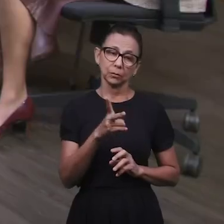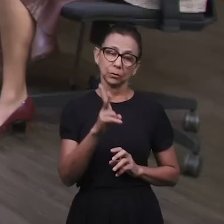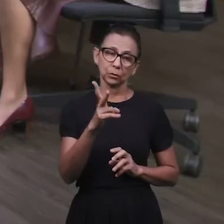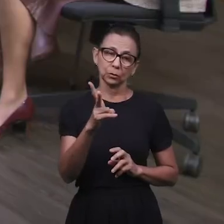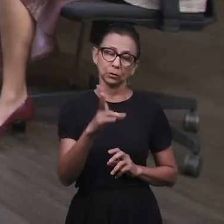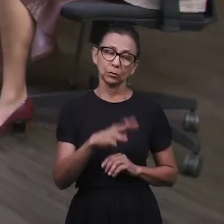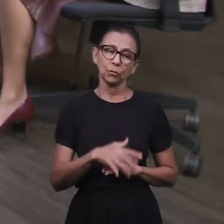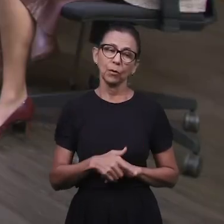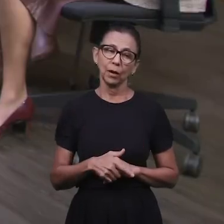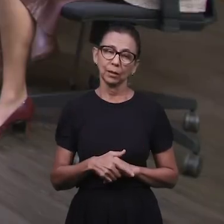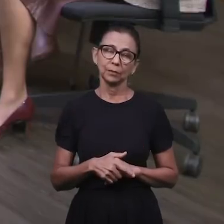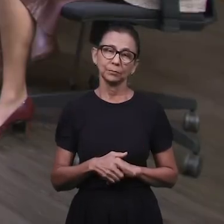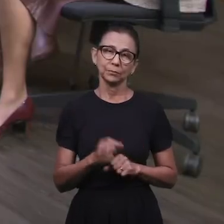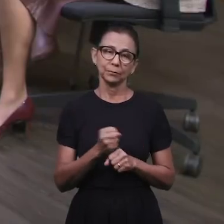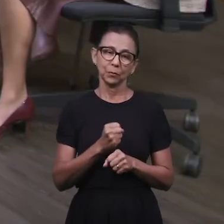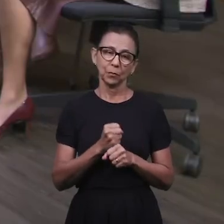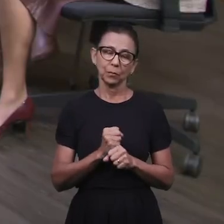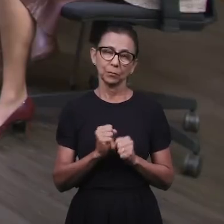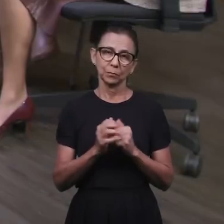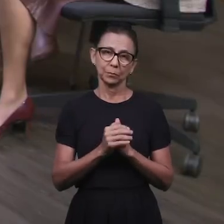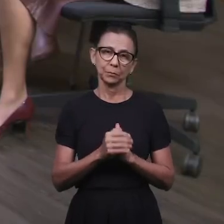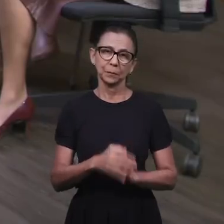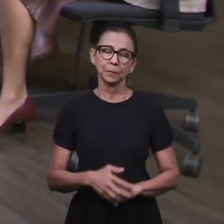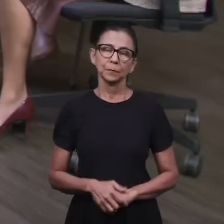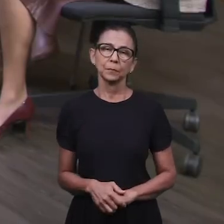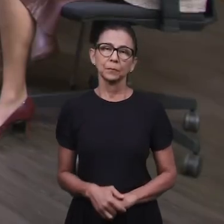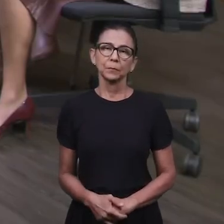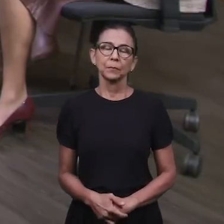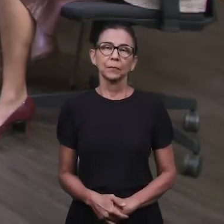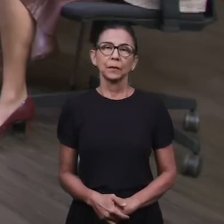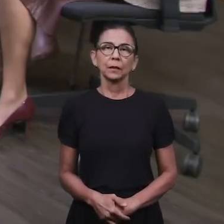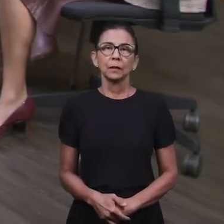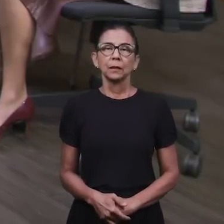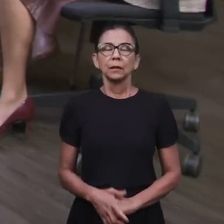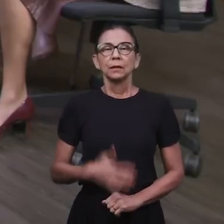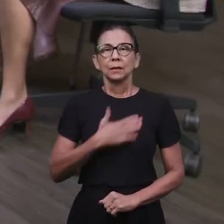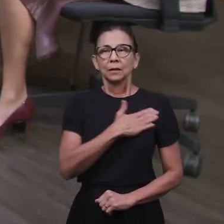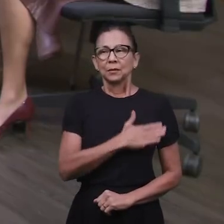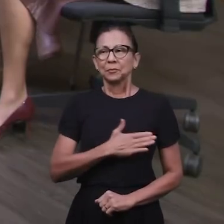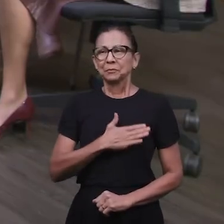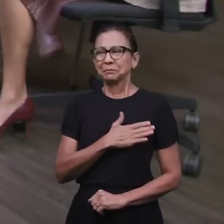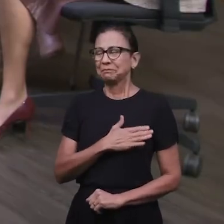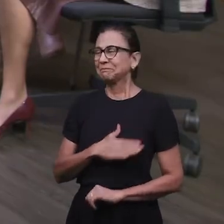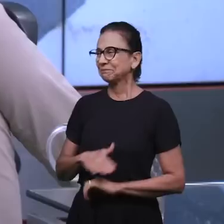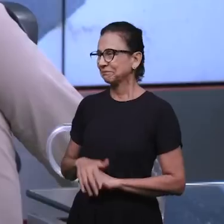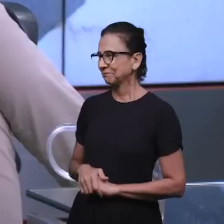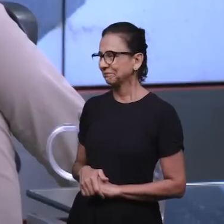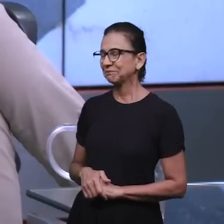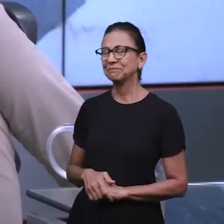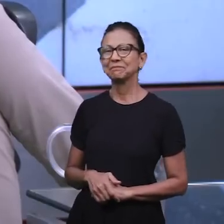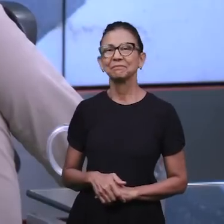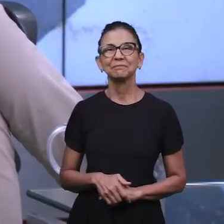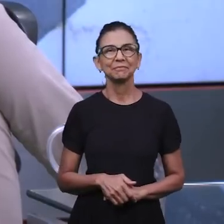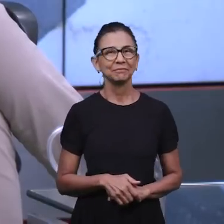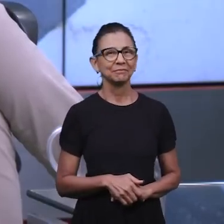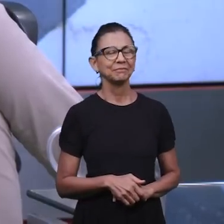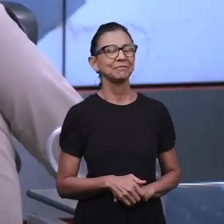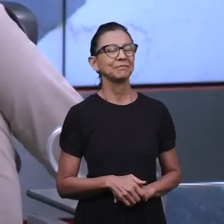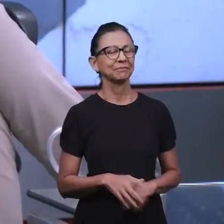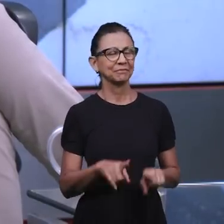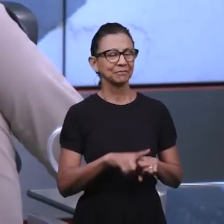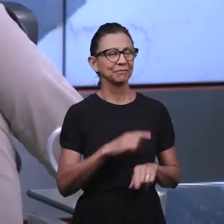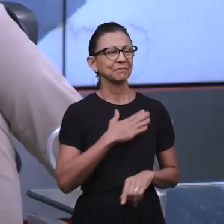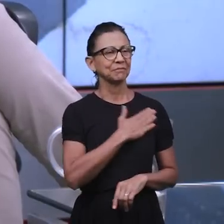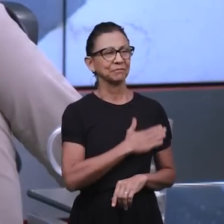Ailton falou isso, né? Vocês é quem vão continuar na trajetória. Amém? Ailton, prazer imenso. Prazer foi